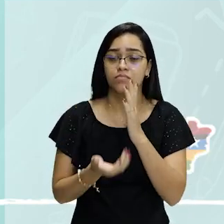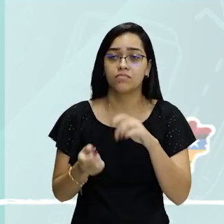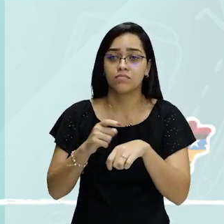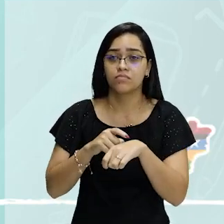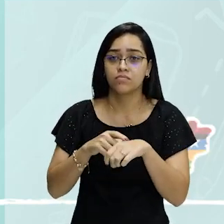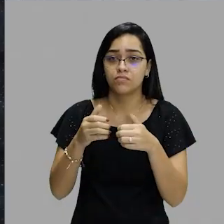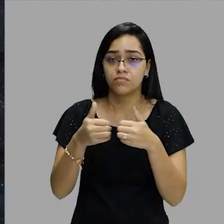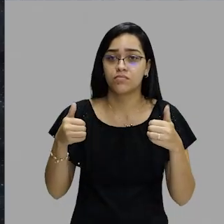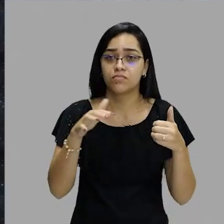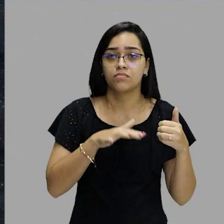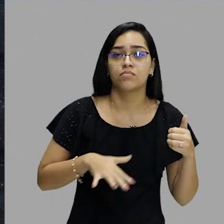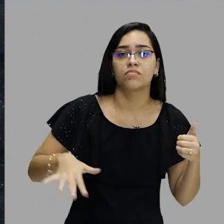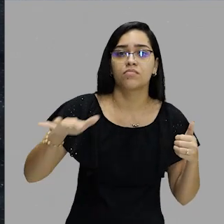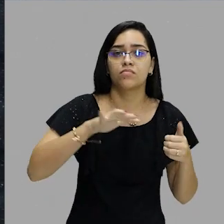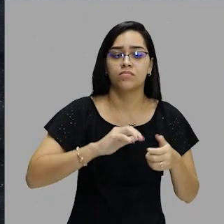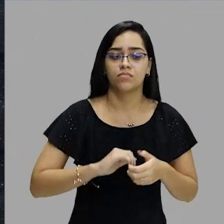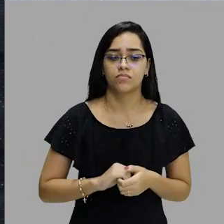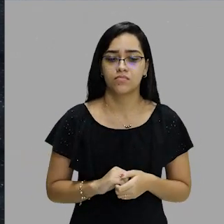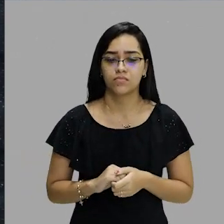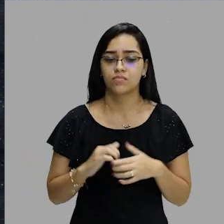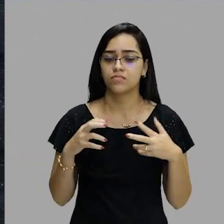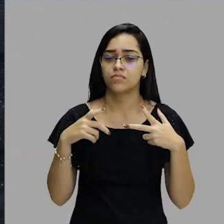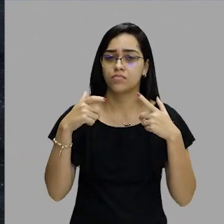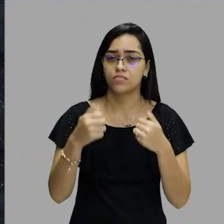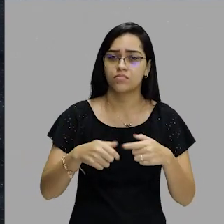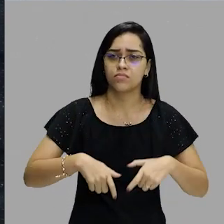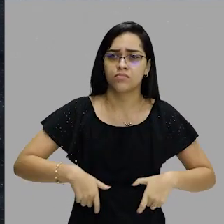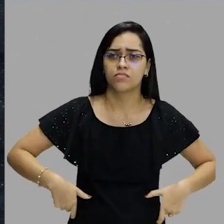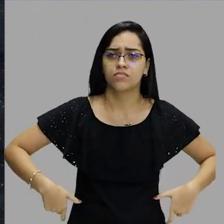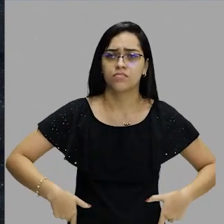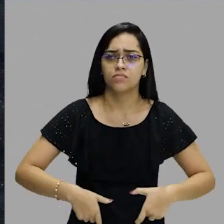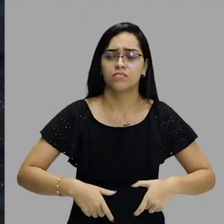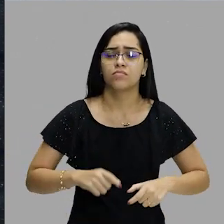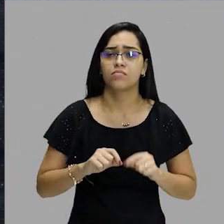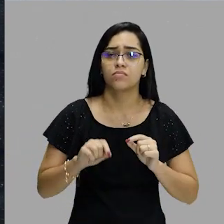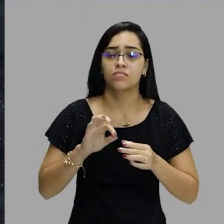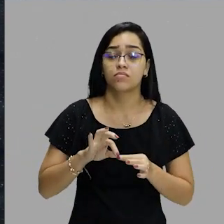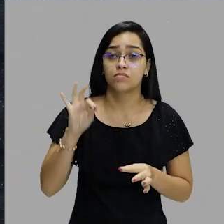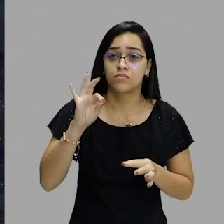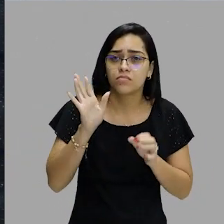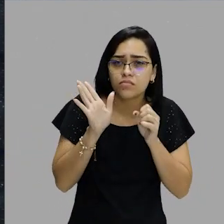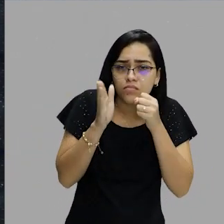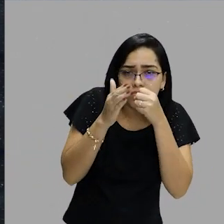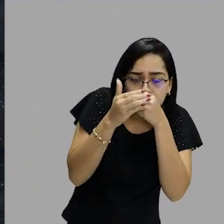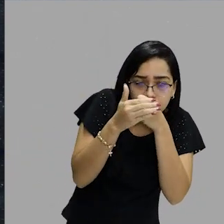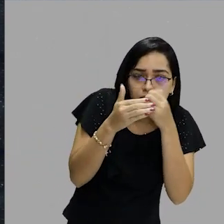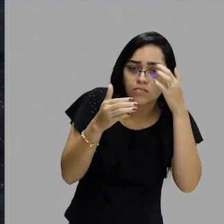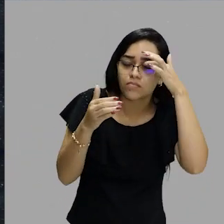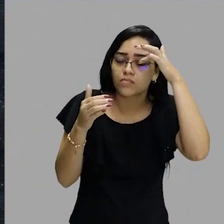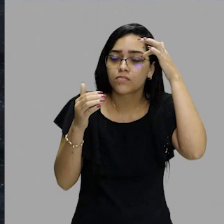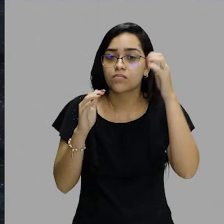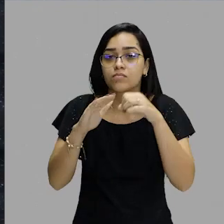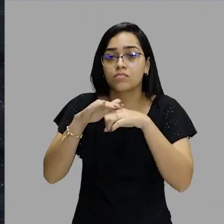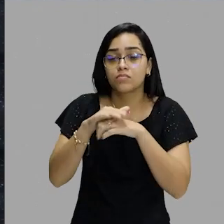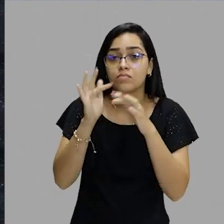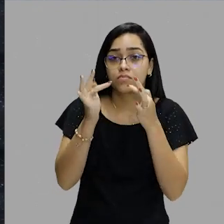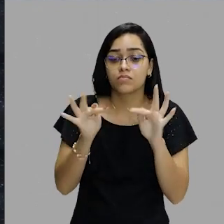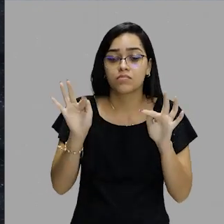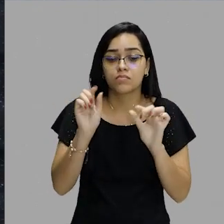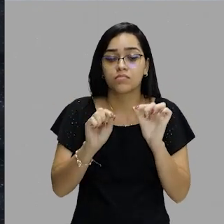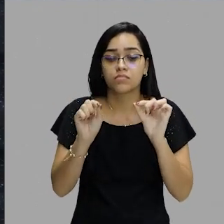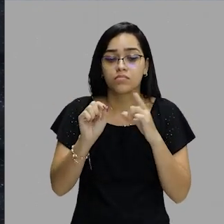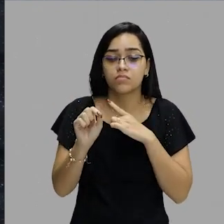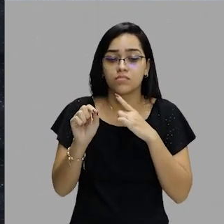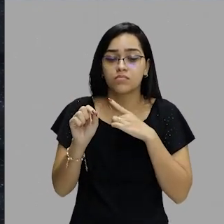no espaço. Ao passar de tanga, com o espírito bem escondido, no silêncio das frases